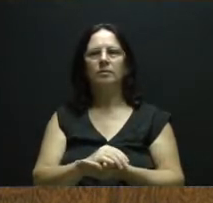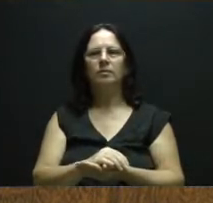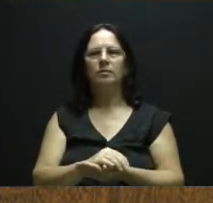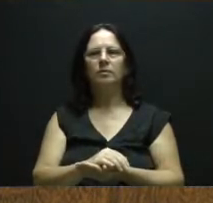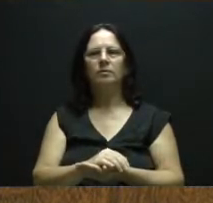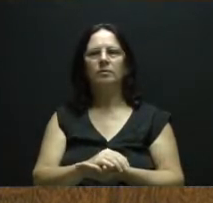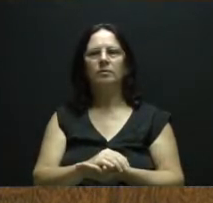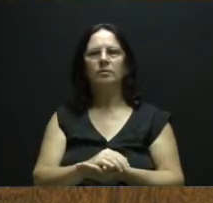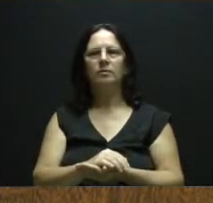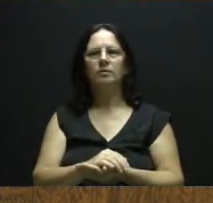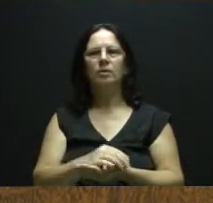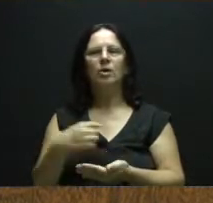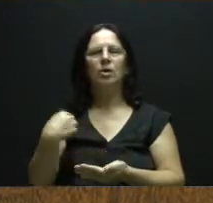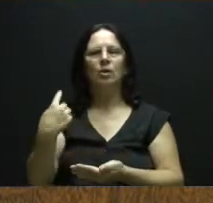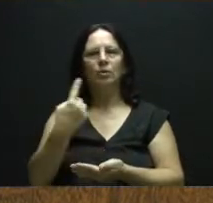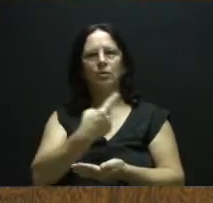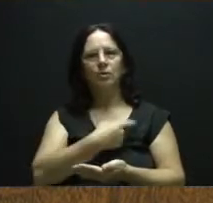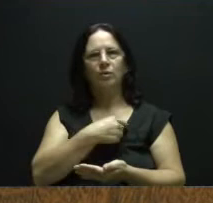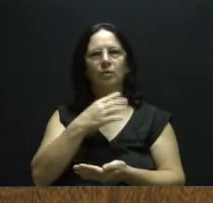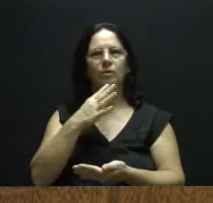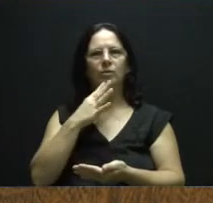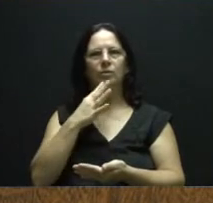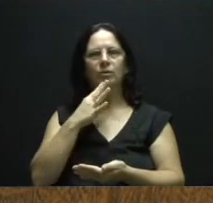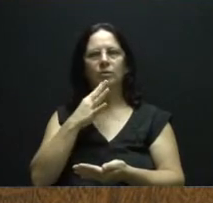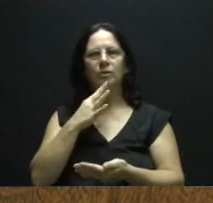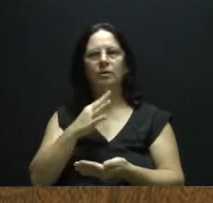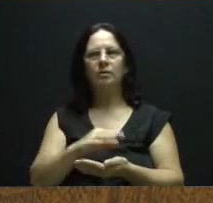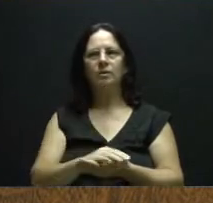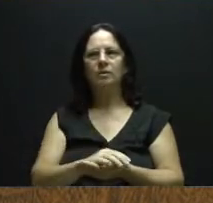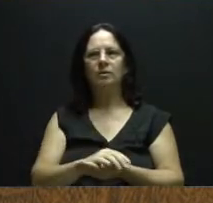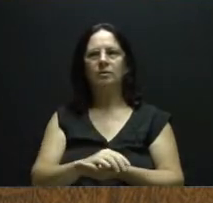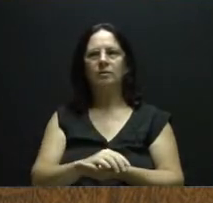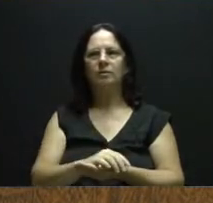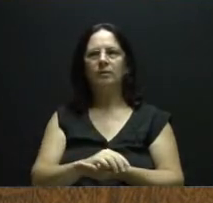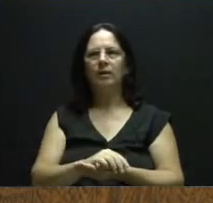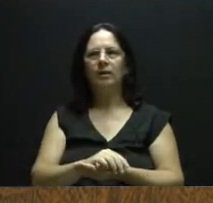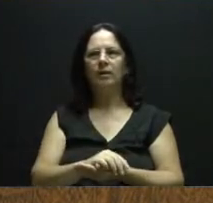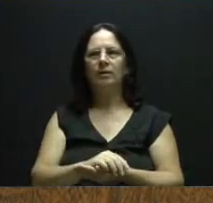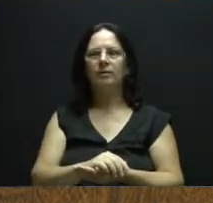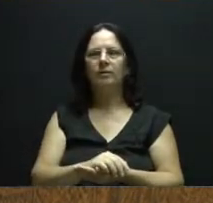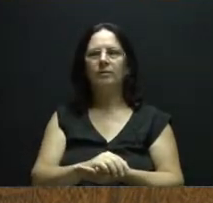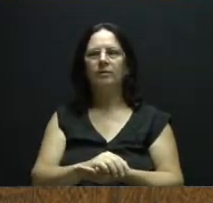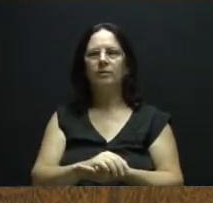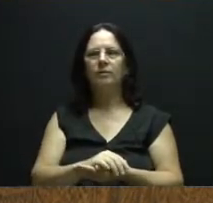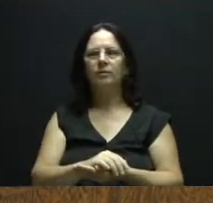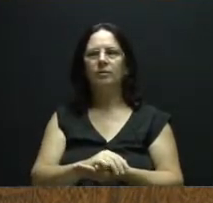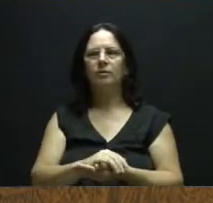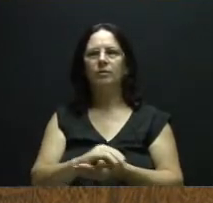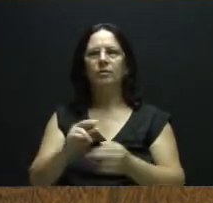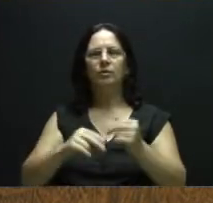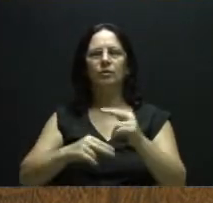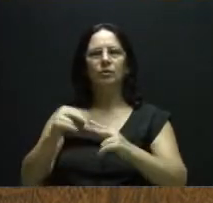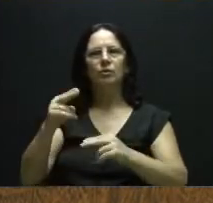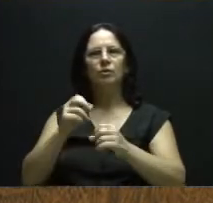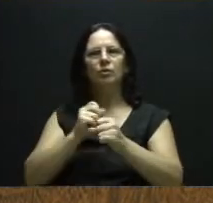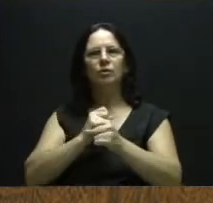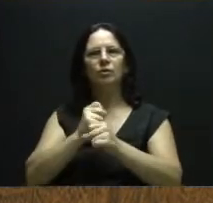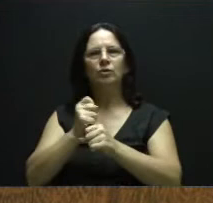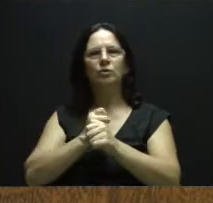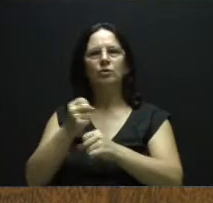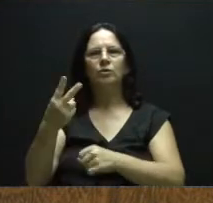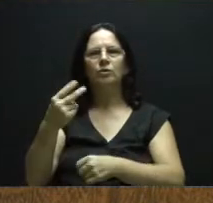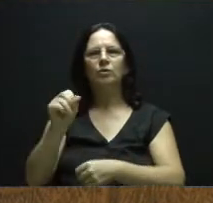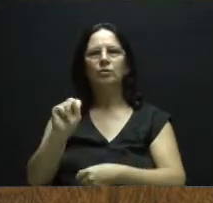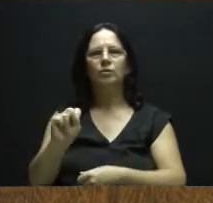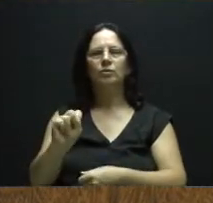é esse o nosso parecer sala das comissões 31 de julho de 2018 comissão de justiça